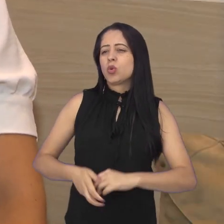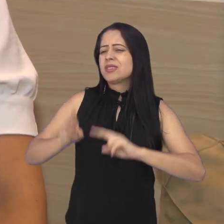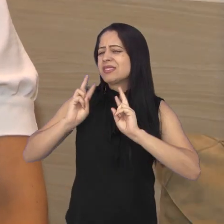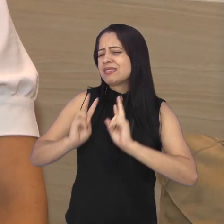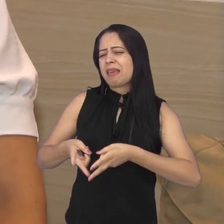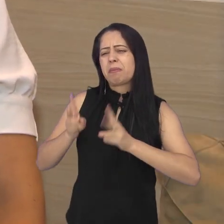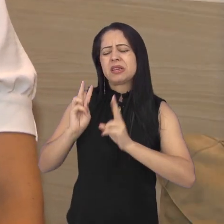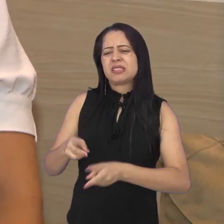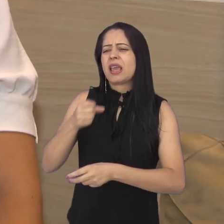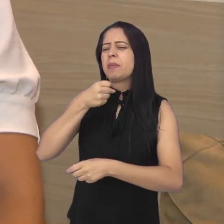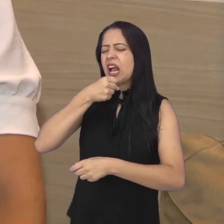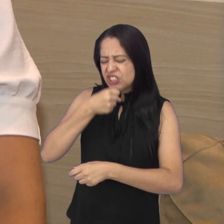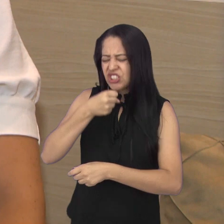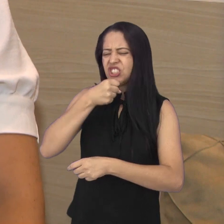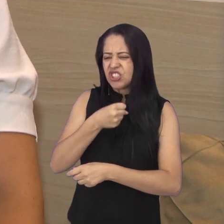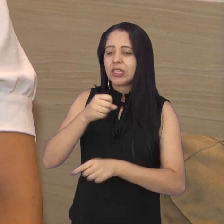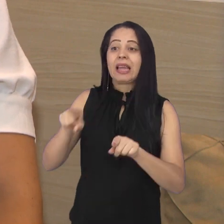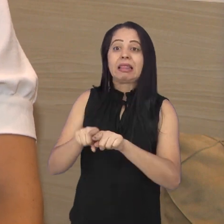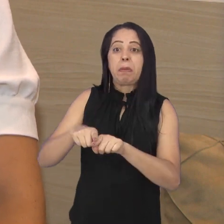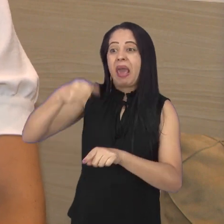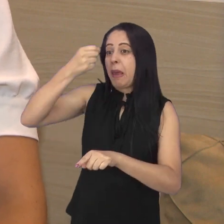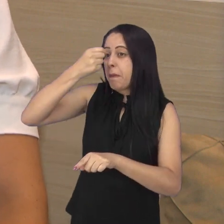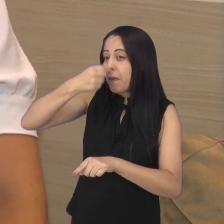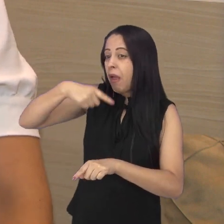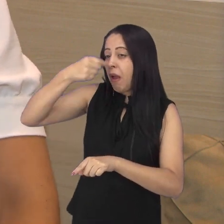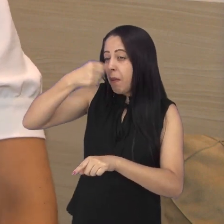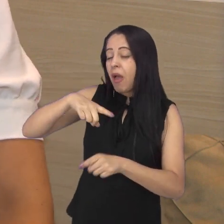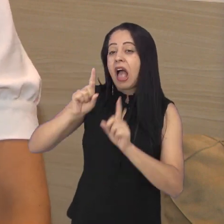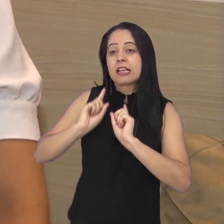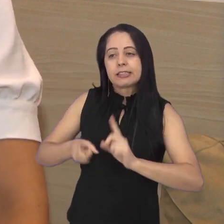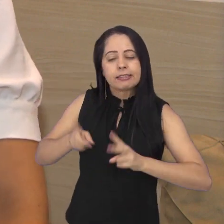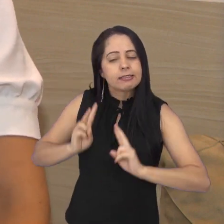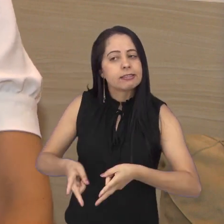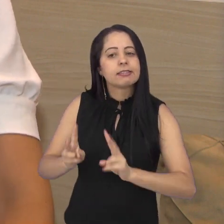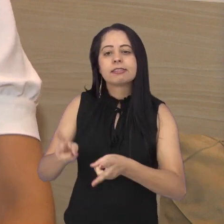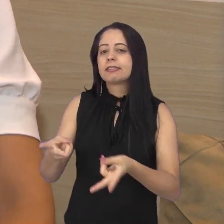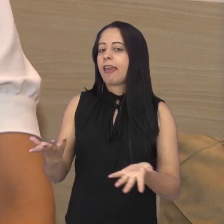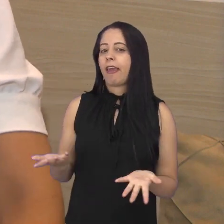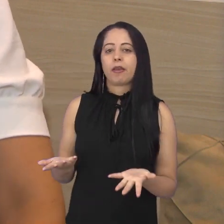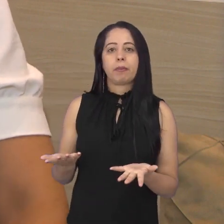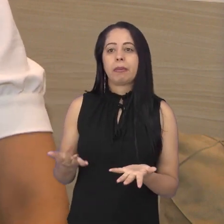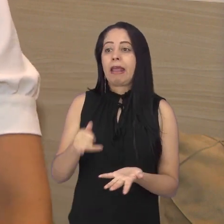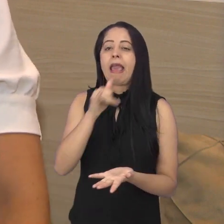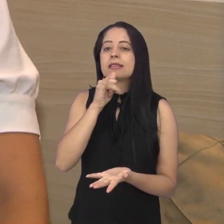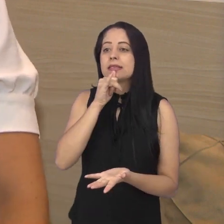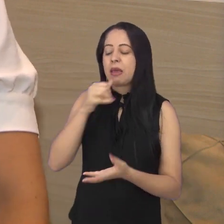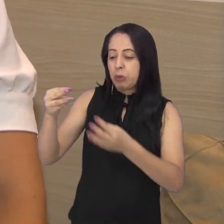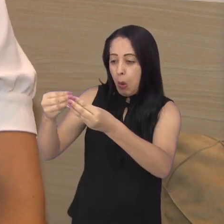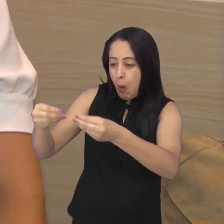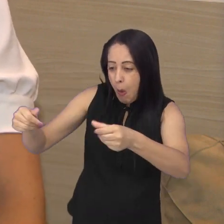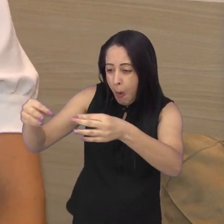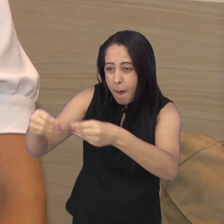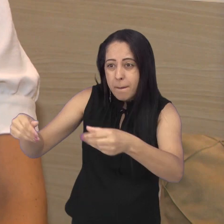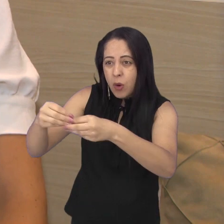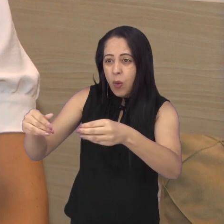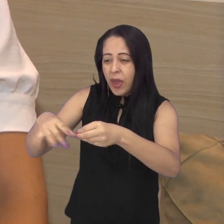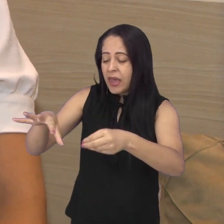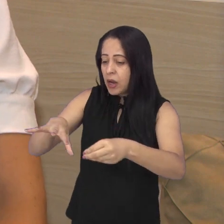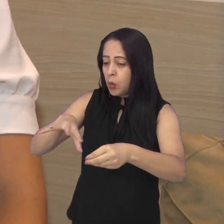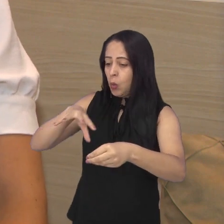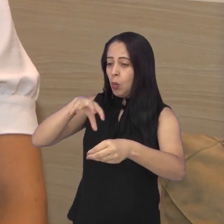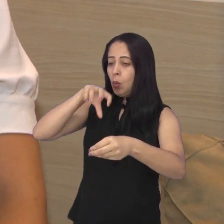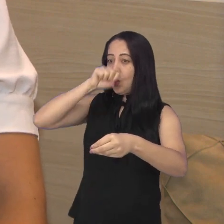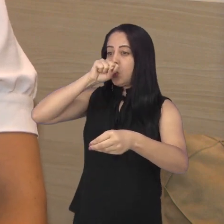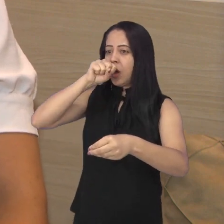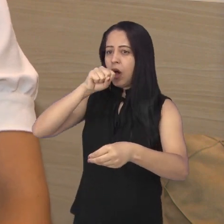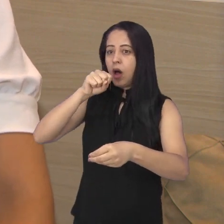muitos espirros, né, muita coriza, qualquer contato com alergia, com poeira,